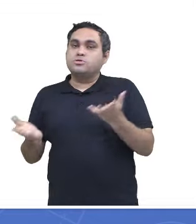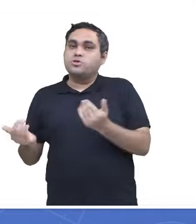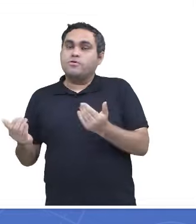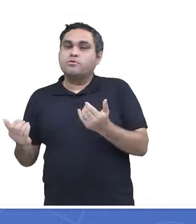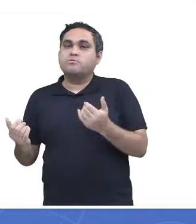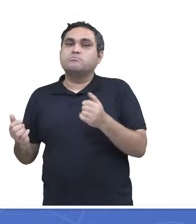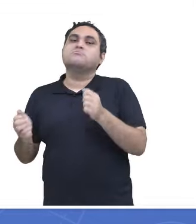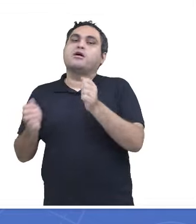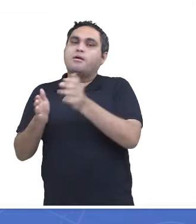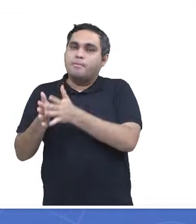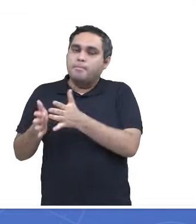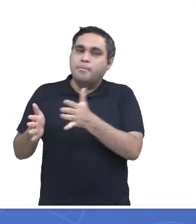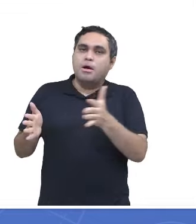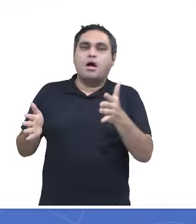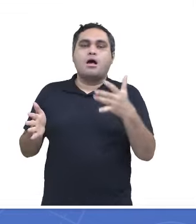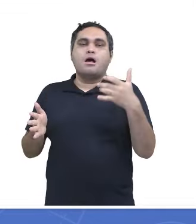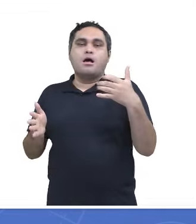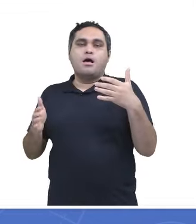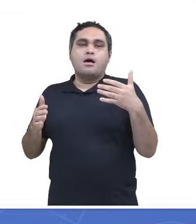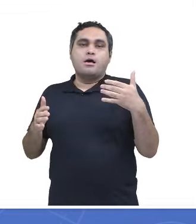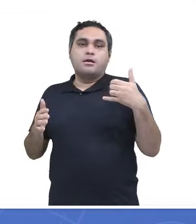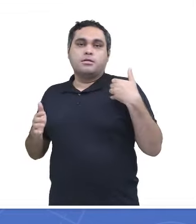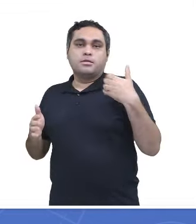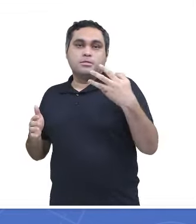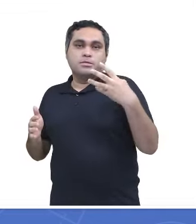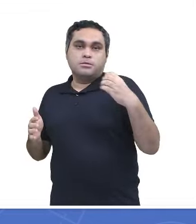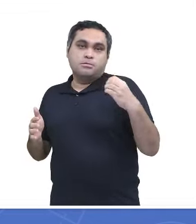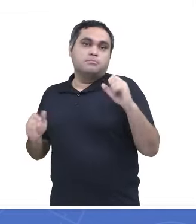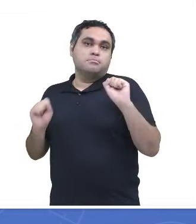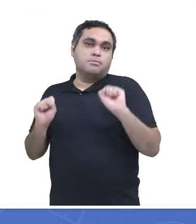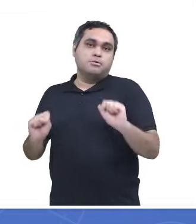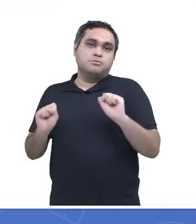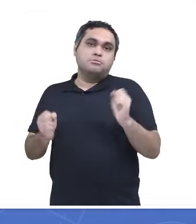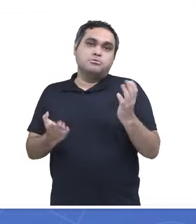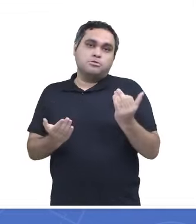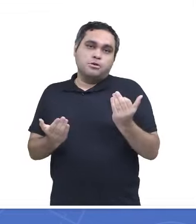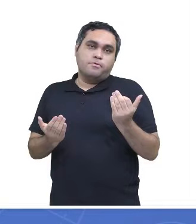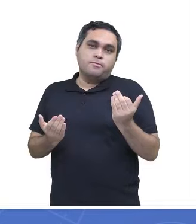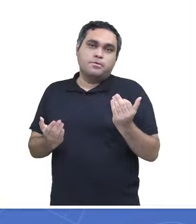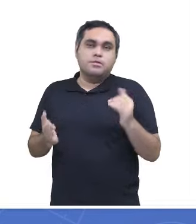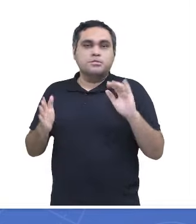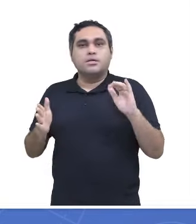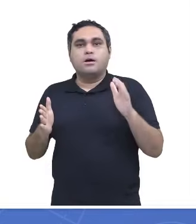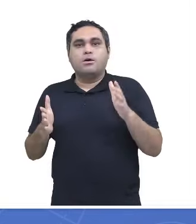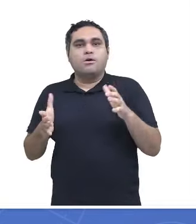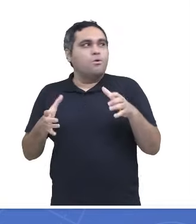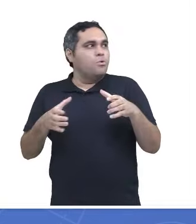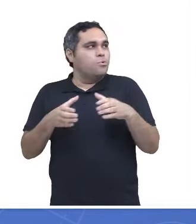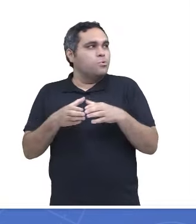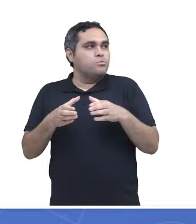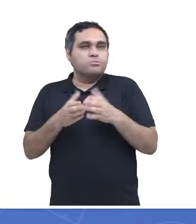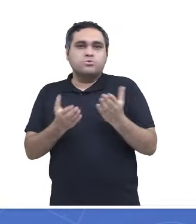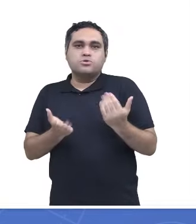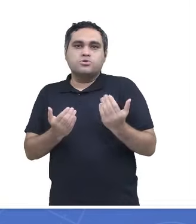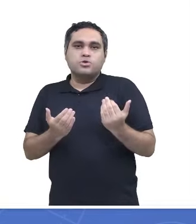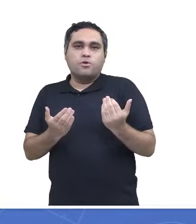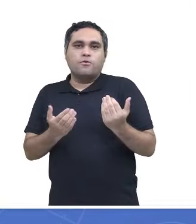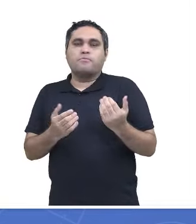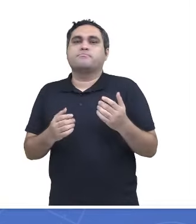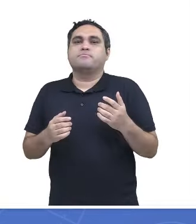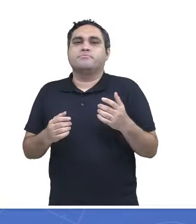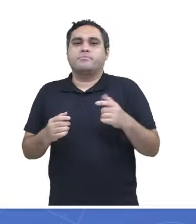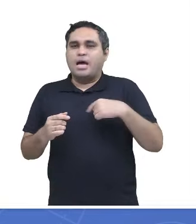ou seja, uma parte dos jovens está adiando a sua saída de casa ou da casa dos